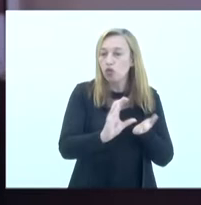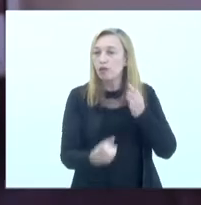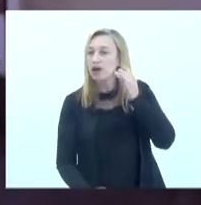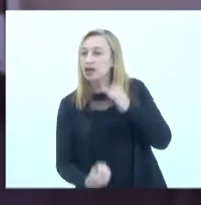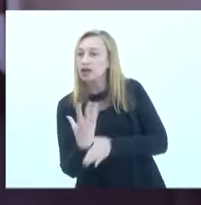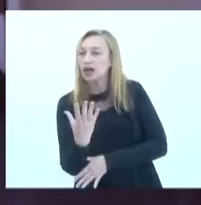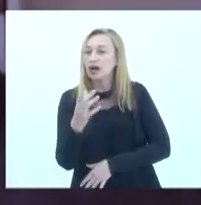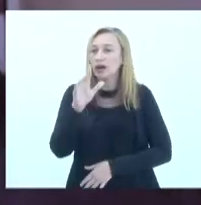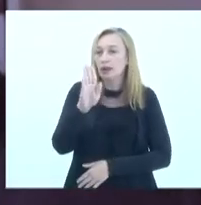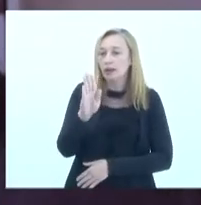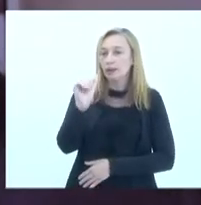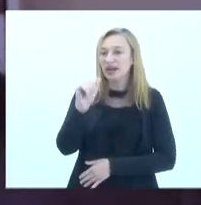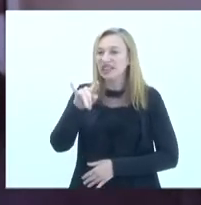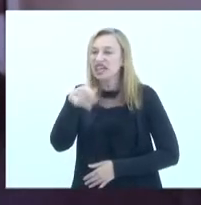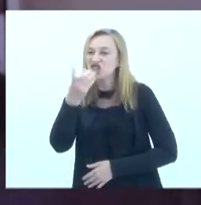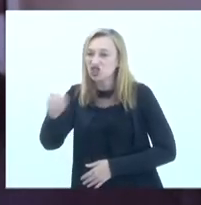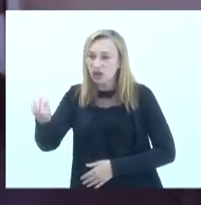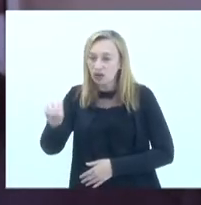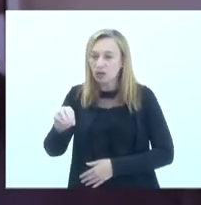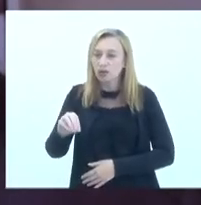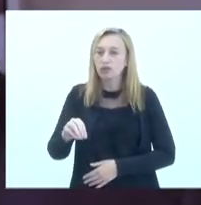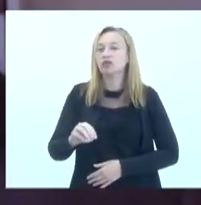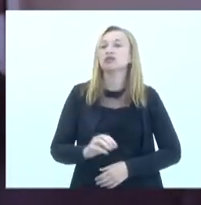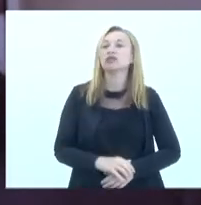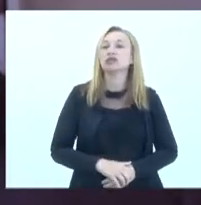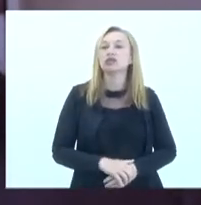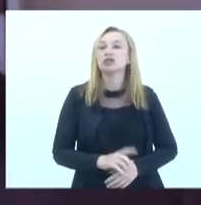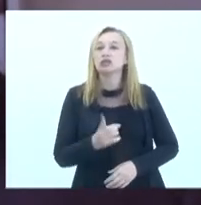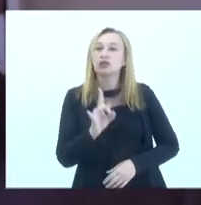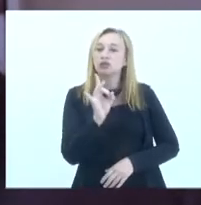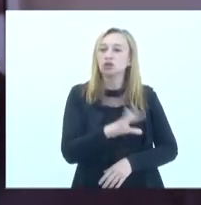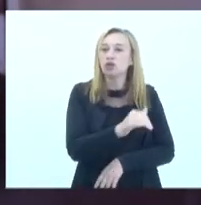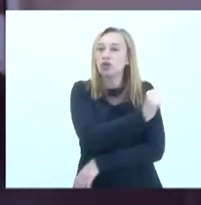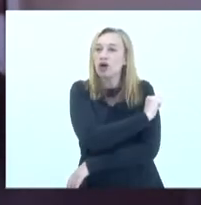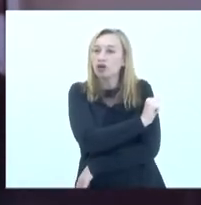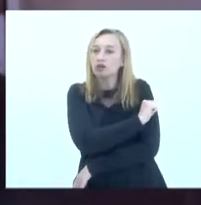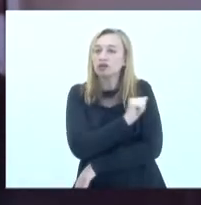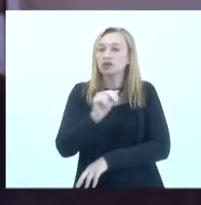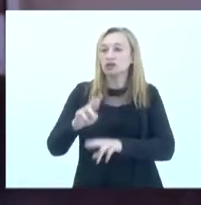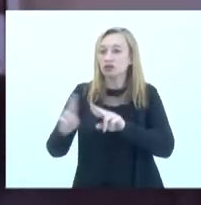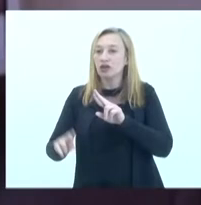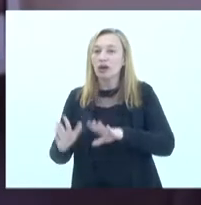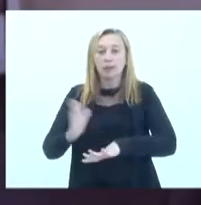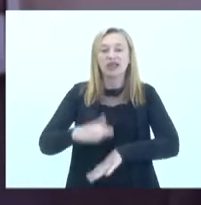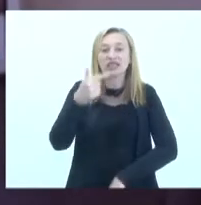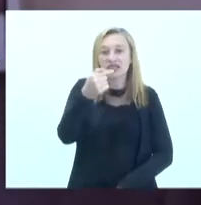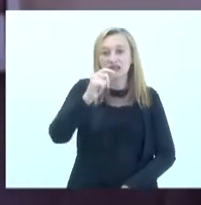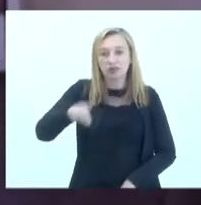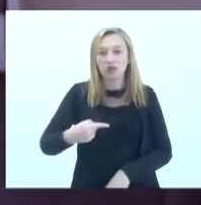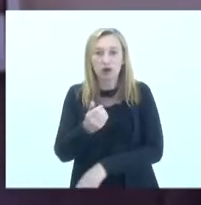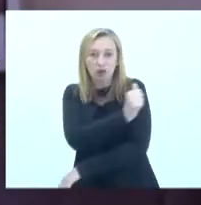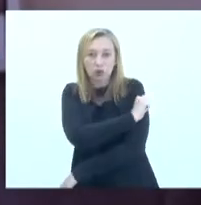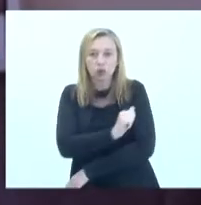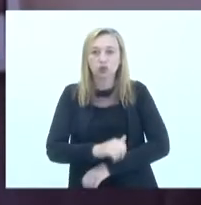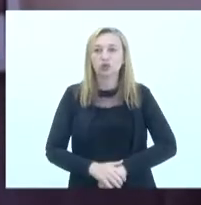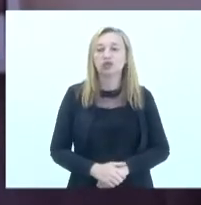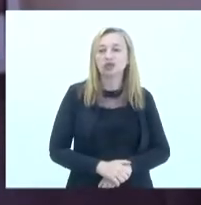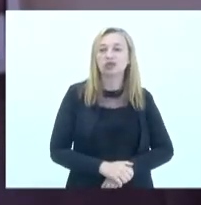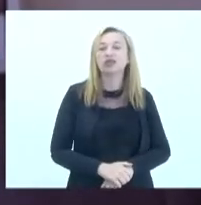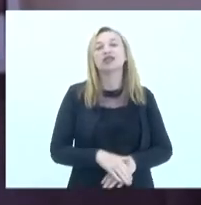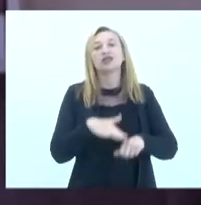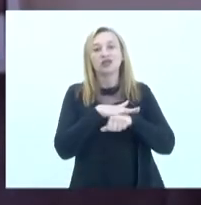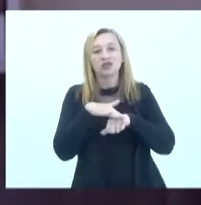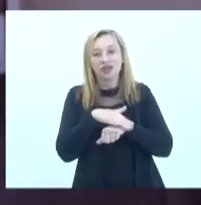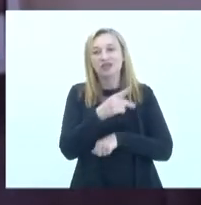bandejão no aterrado, que vai atender não só alunos da UF, mas também do IFRJ, mais de 7 mil alunos, que na conversa